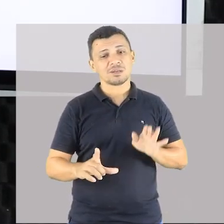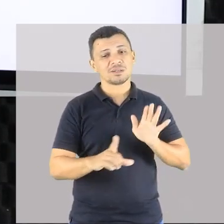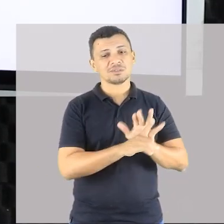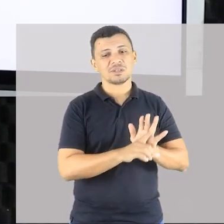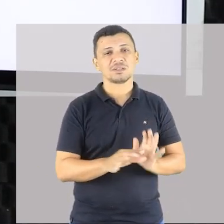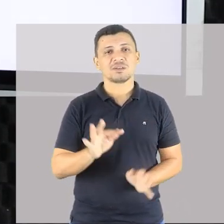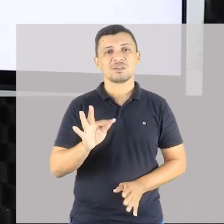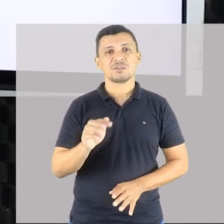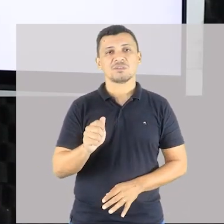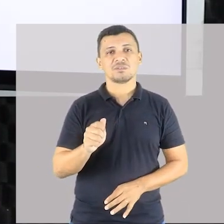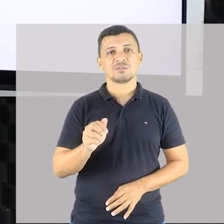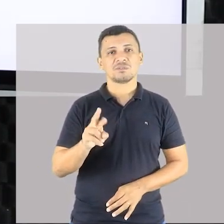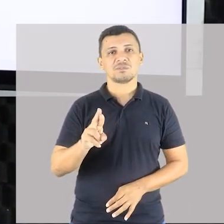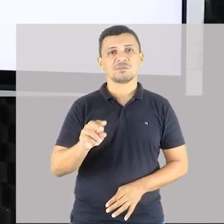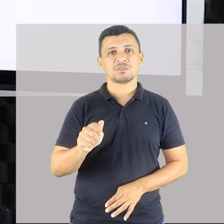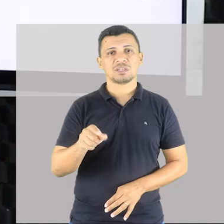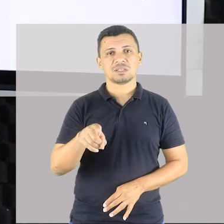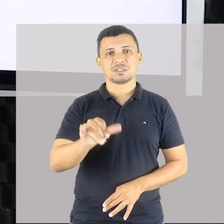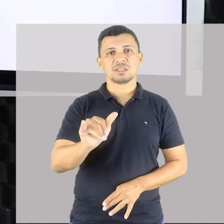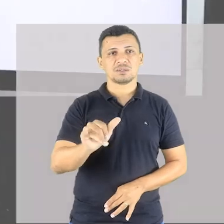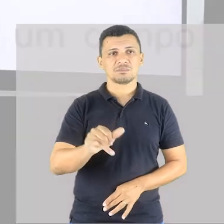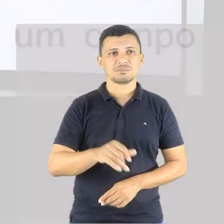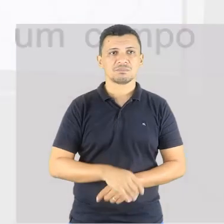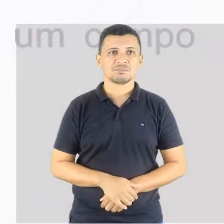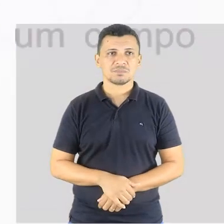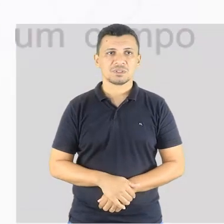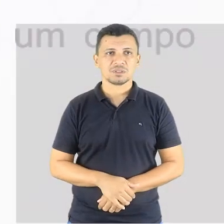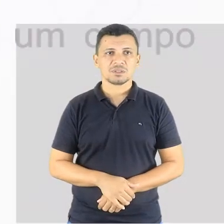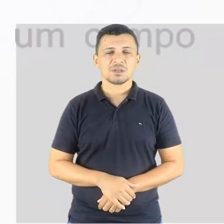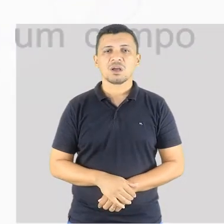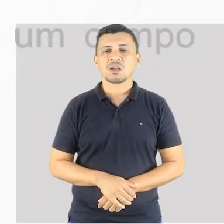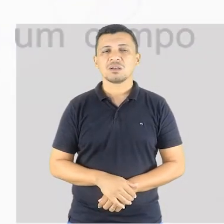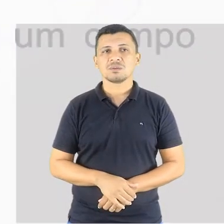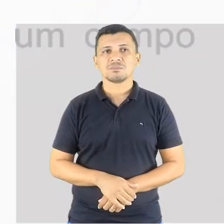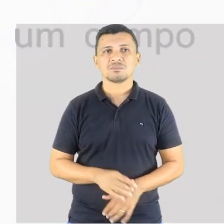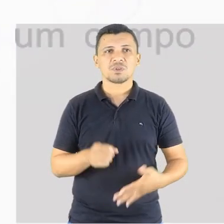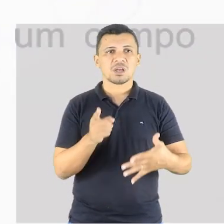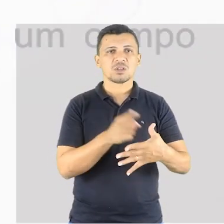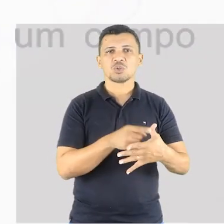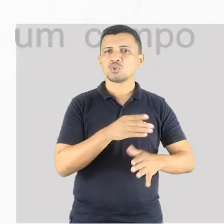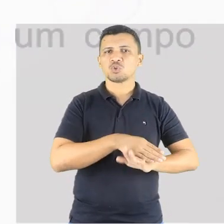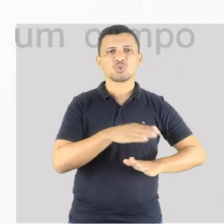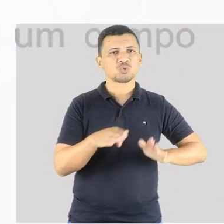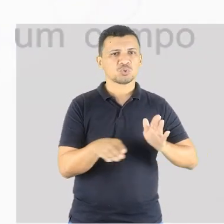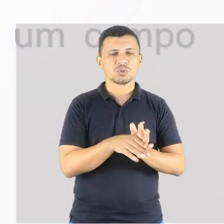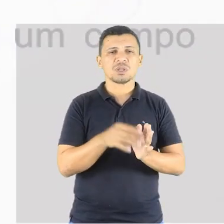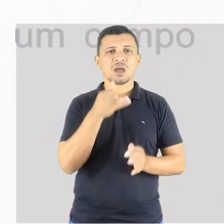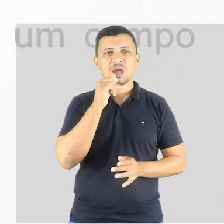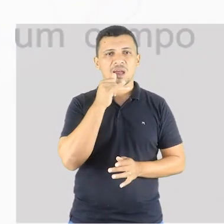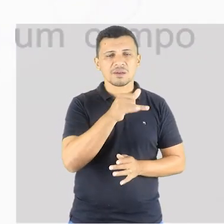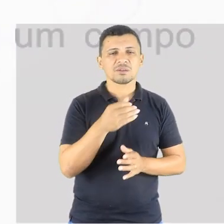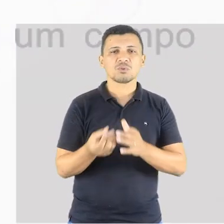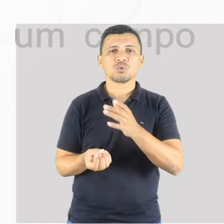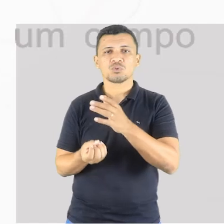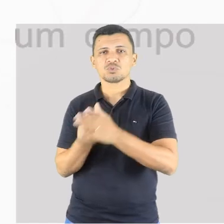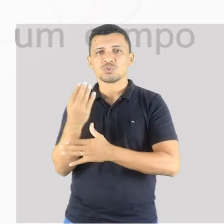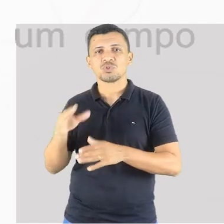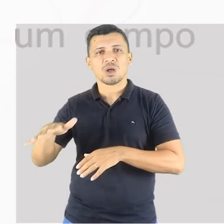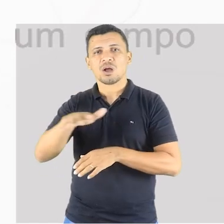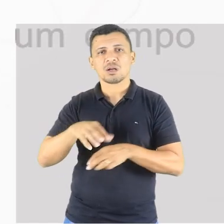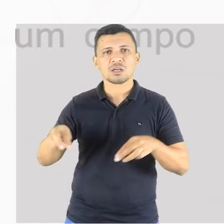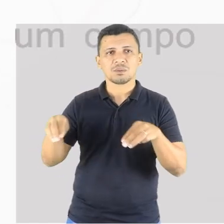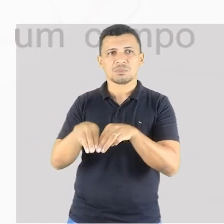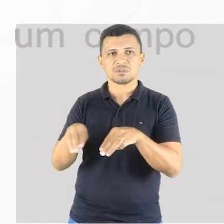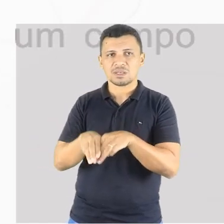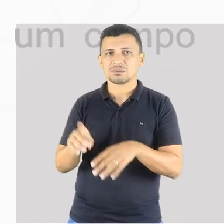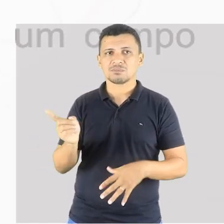Faraday, que pode ser bem definida pela seguinte declaração. Toda carga elétrica produz um campo elétrico em direção radial?